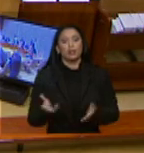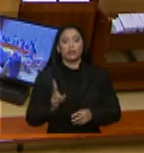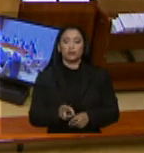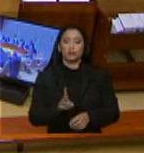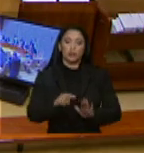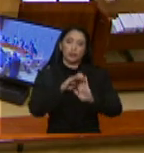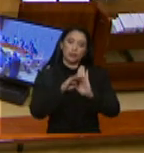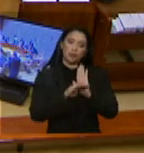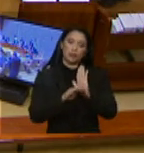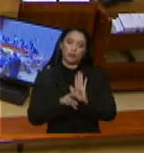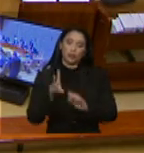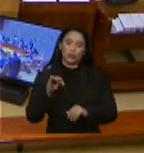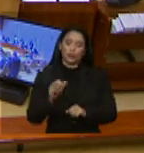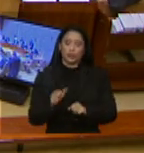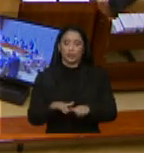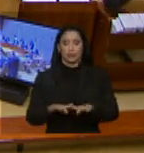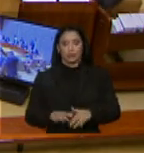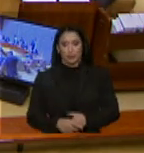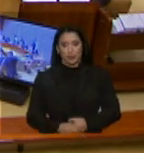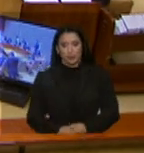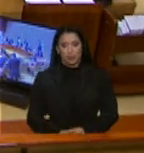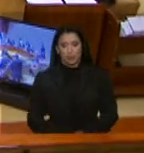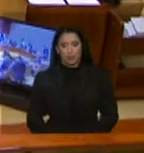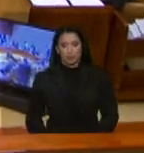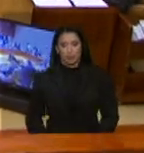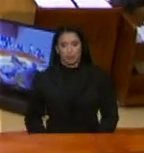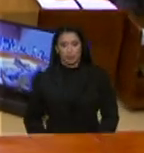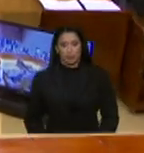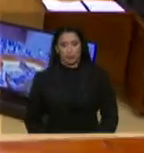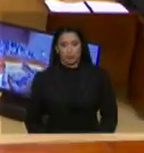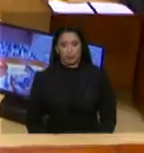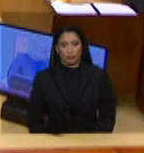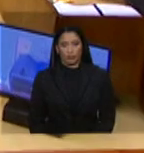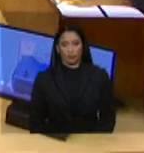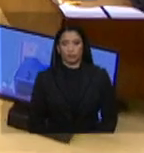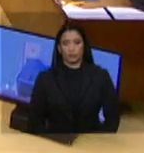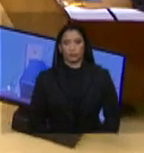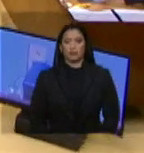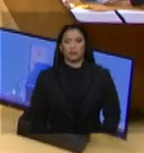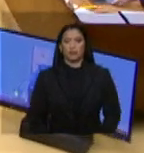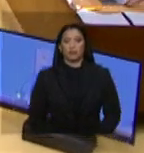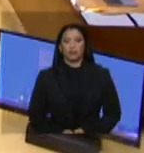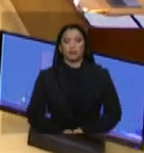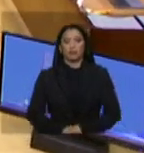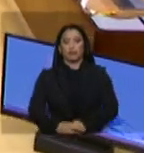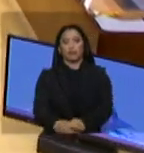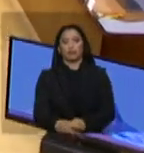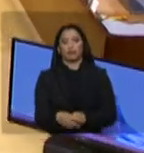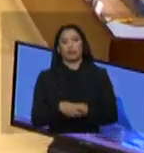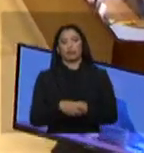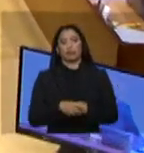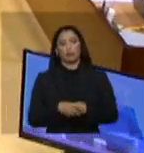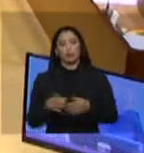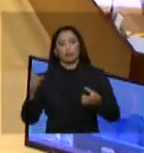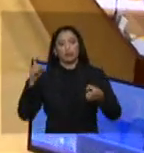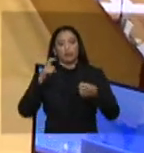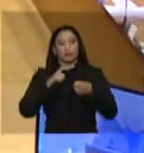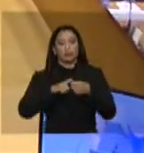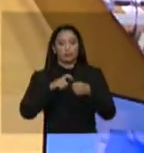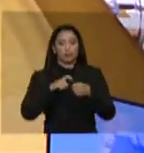ao vivo direto do Plenário ao comando da excelentíssimo ministra presidente da suprema corte